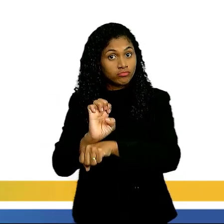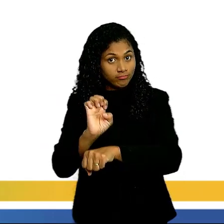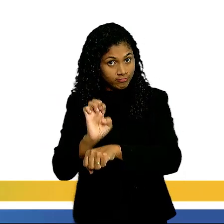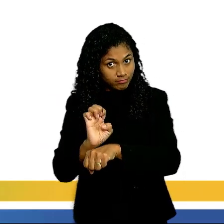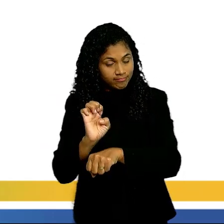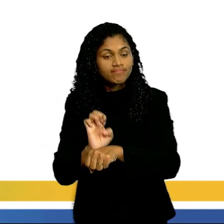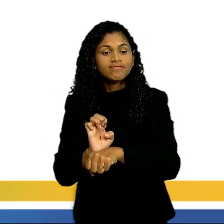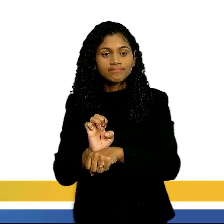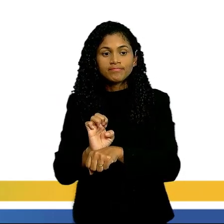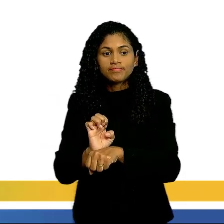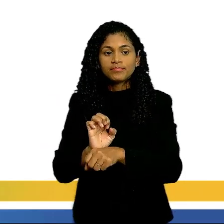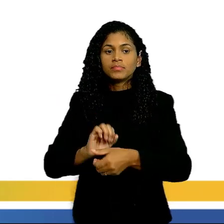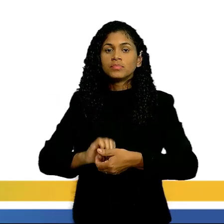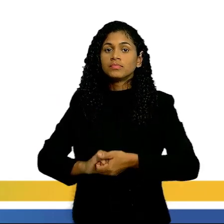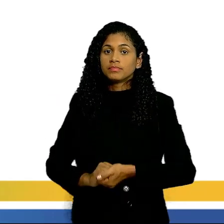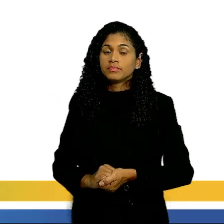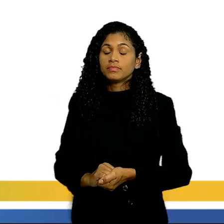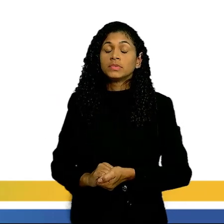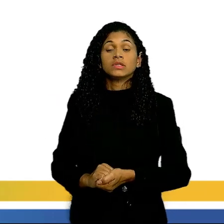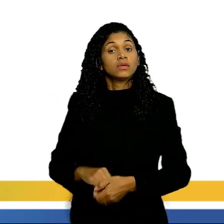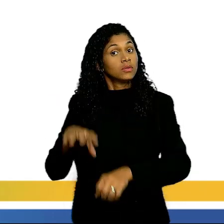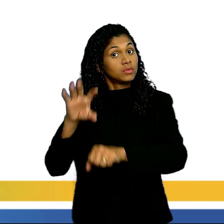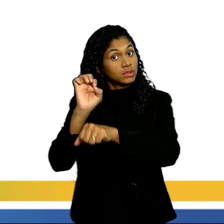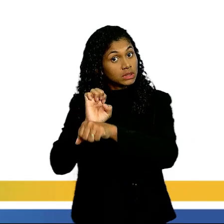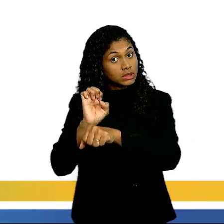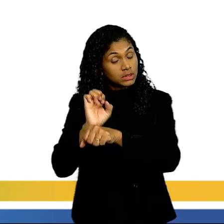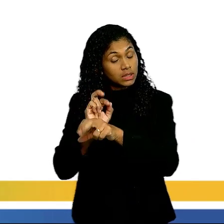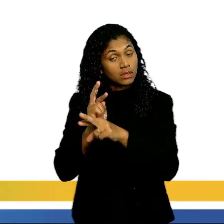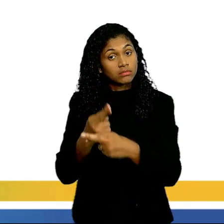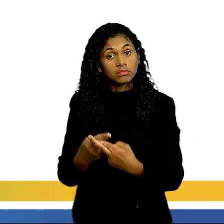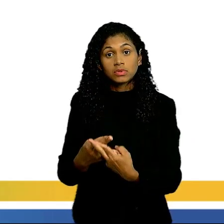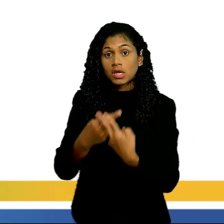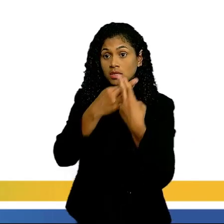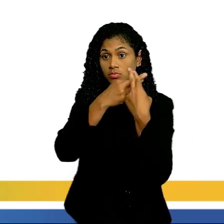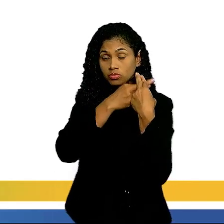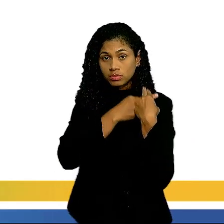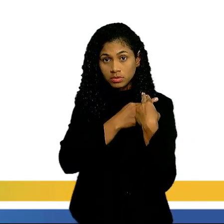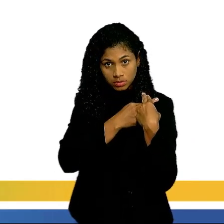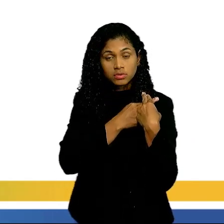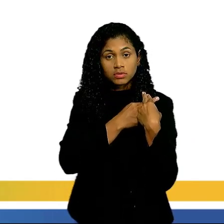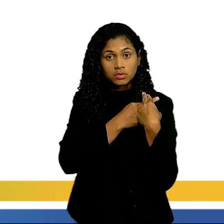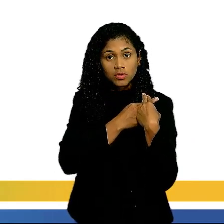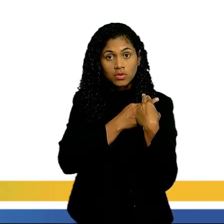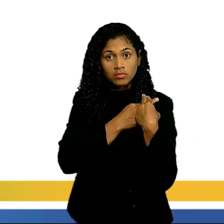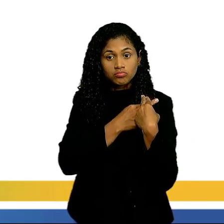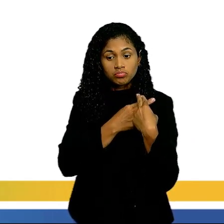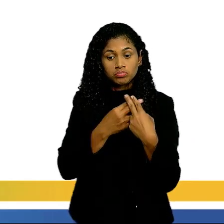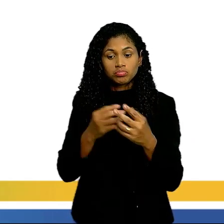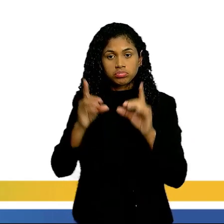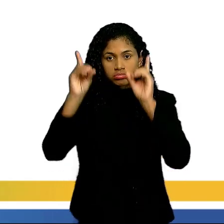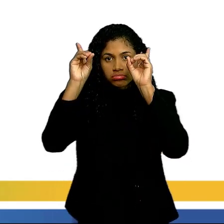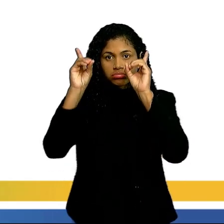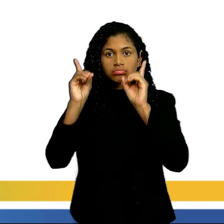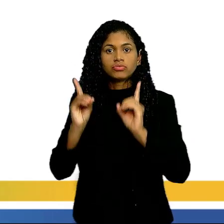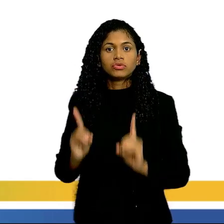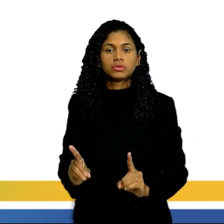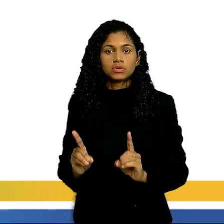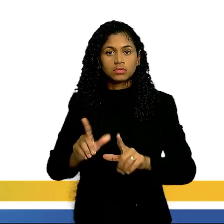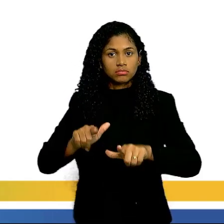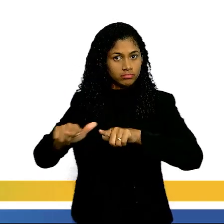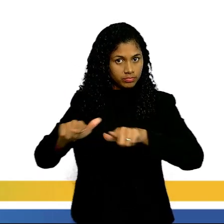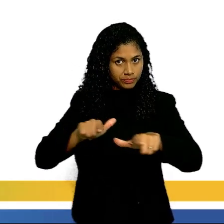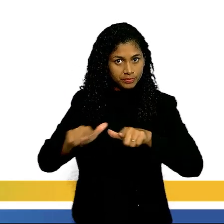que é a instituição. Então, é o Estado responsável por garantir esses direitos ao